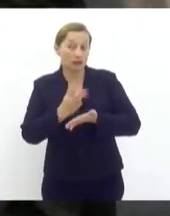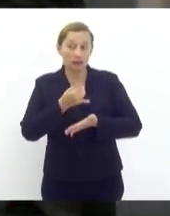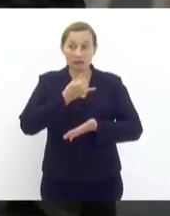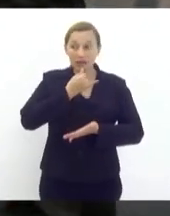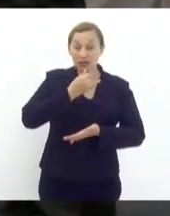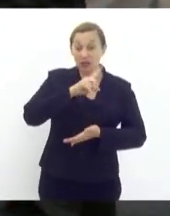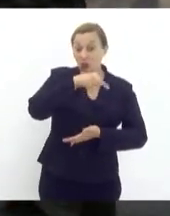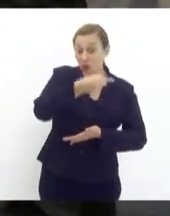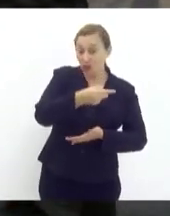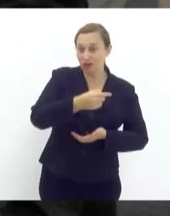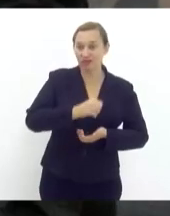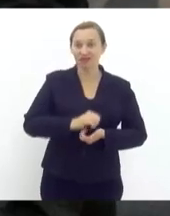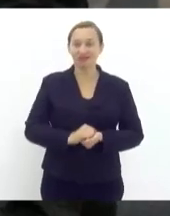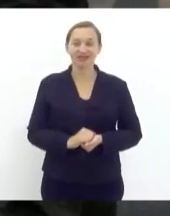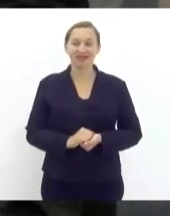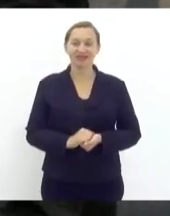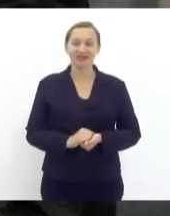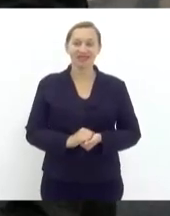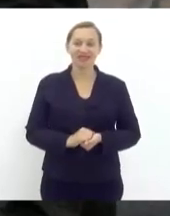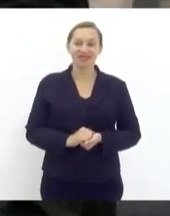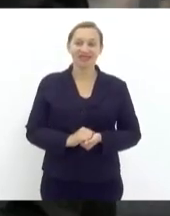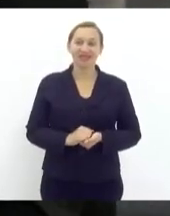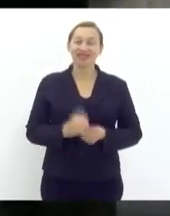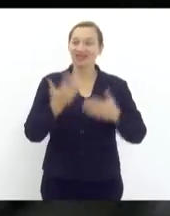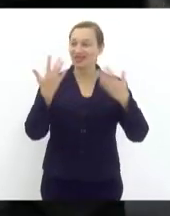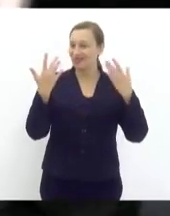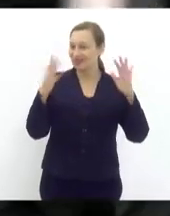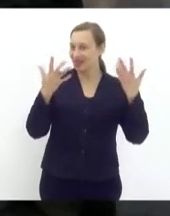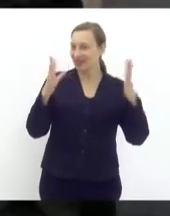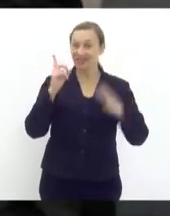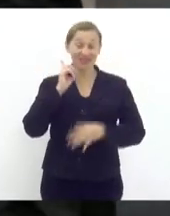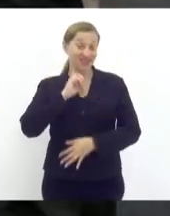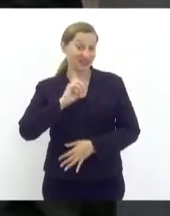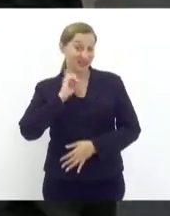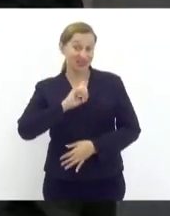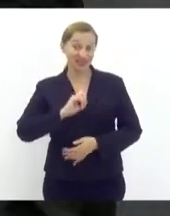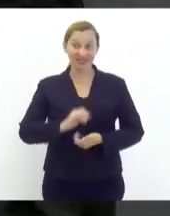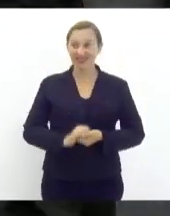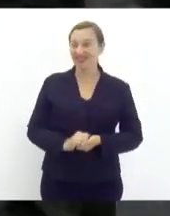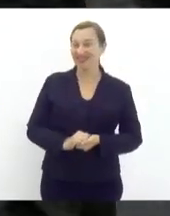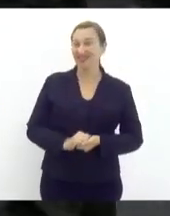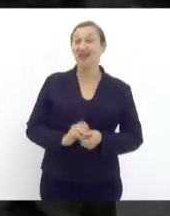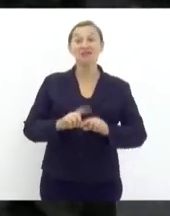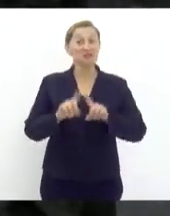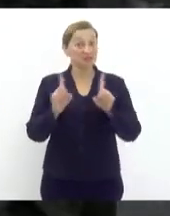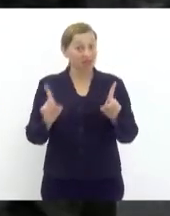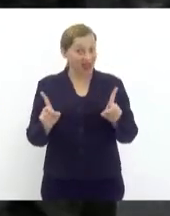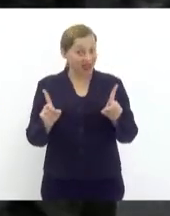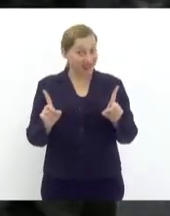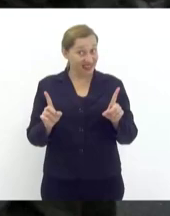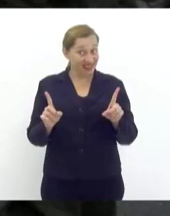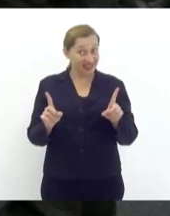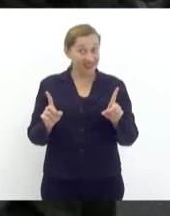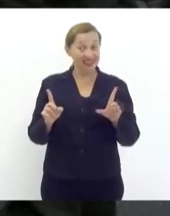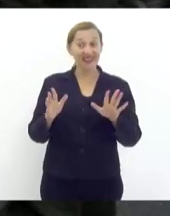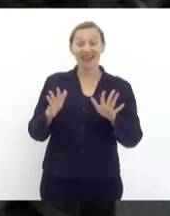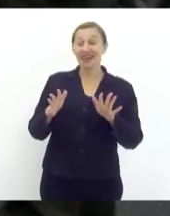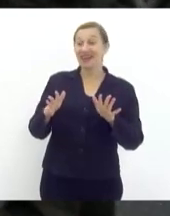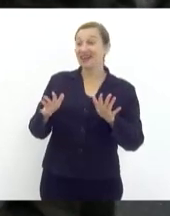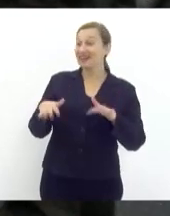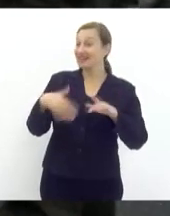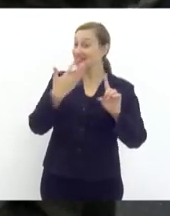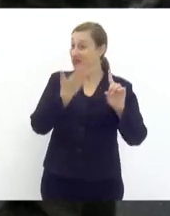de outros saudações rubro-negras é mais feito essa menção